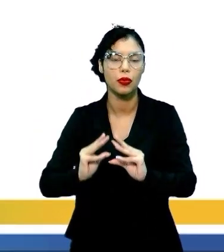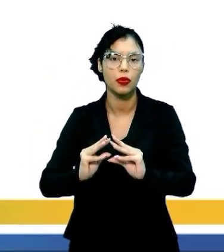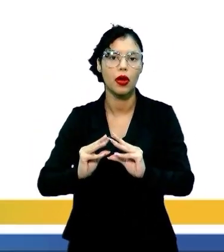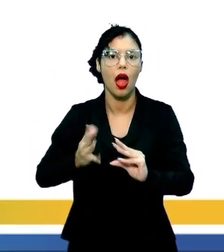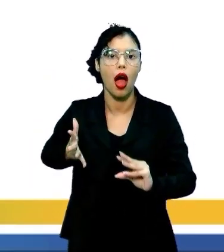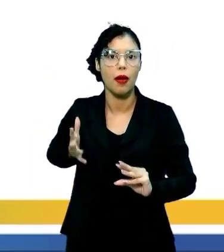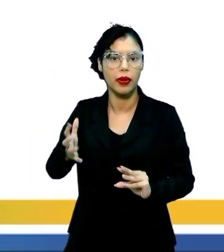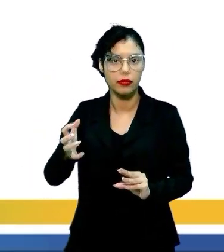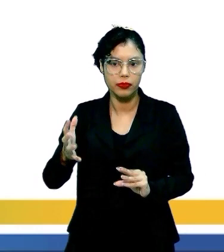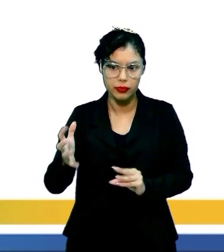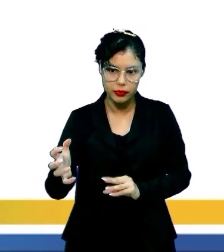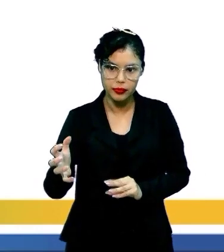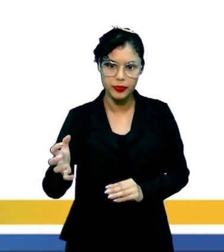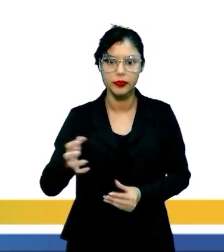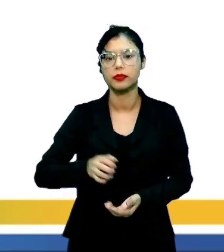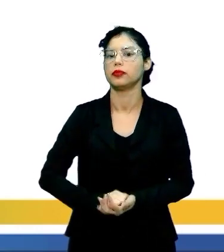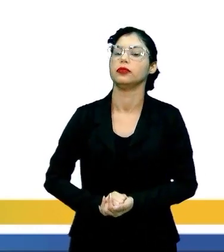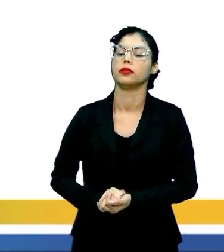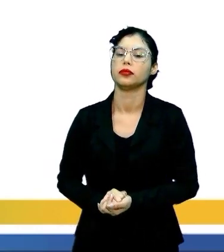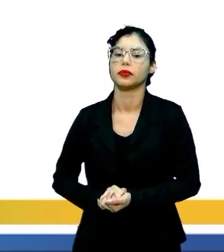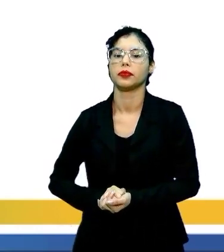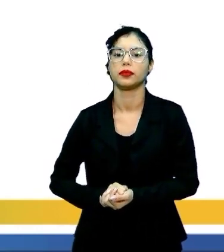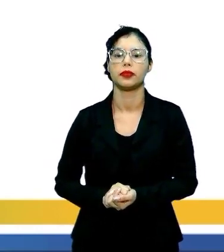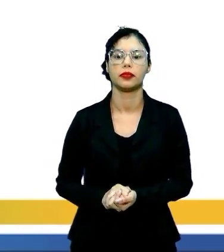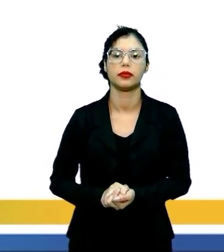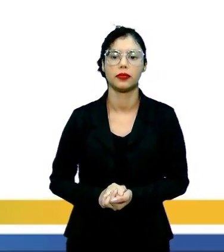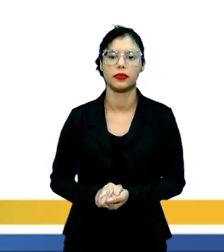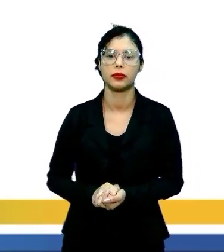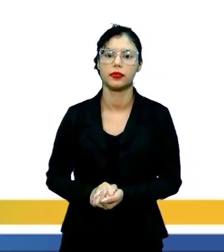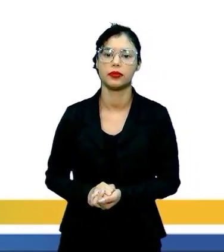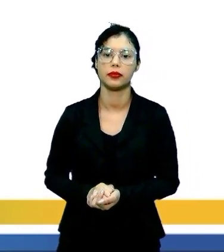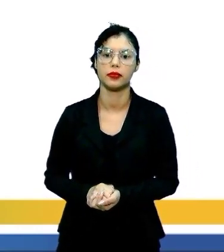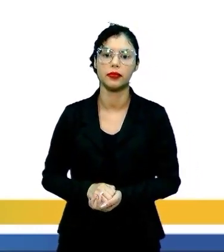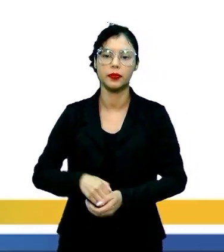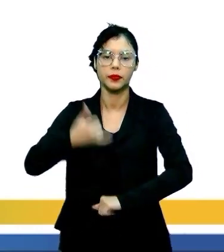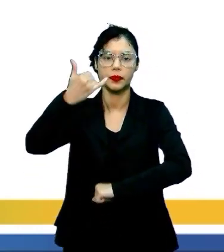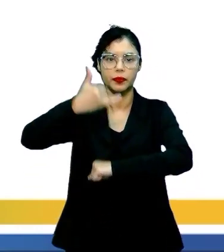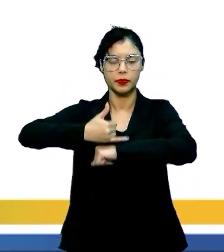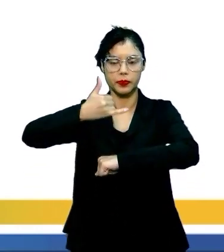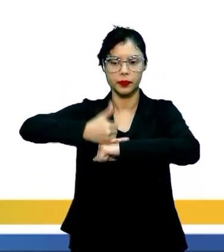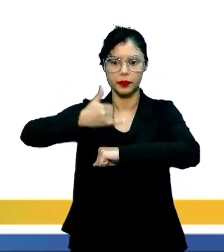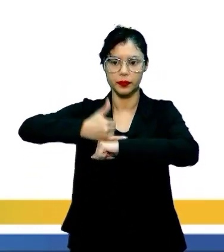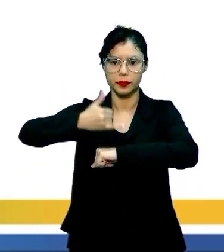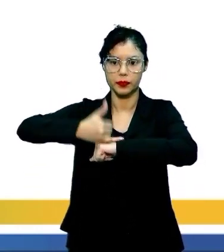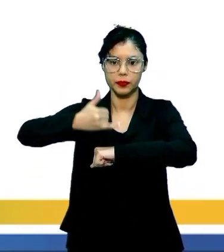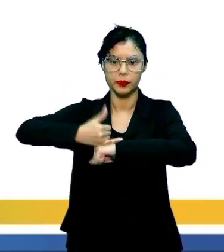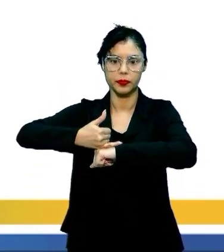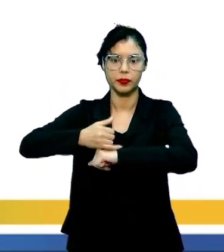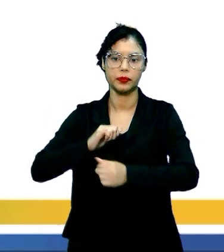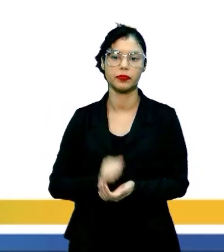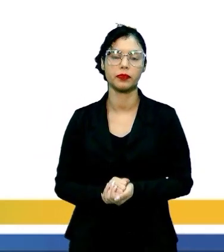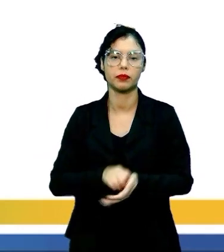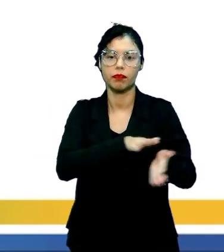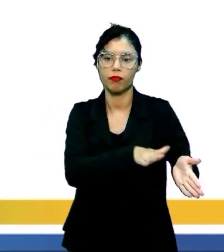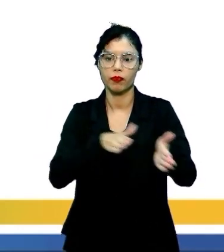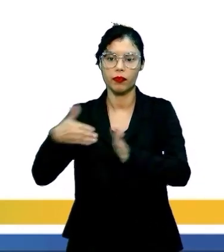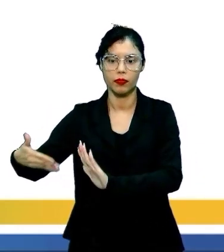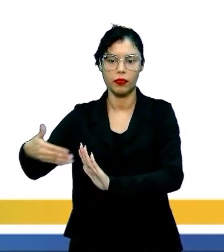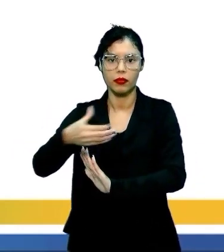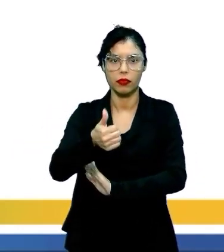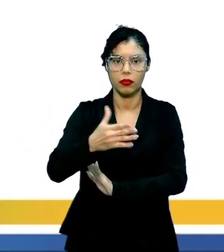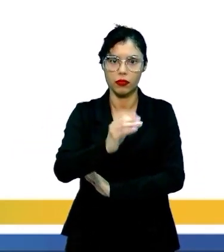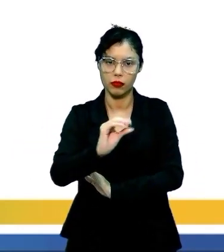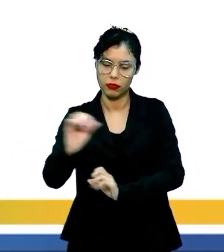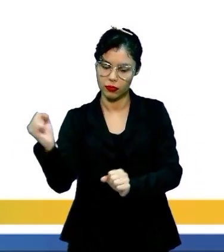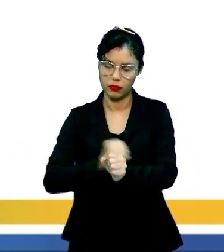e bactérias. Eu vou dar um pulo aqui e vou lá para o metal. O metal ele passa mais de 100 anos para